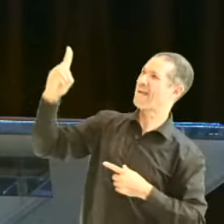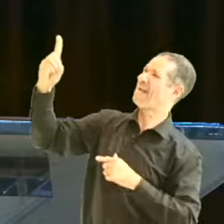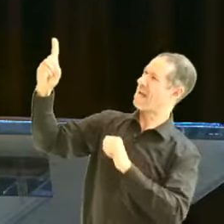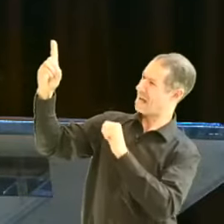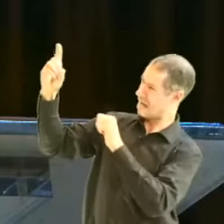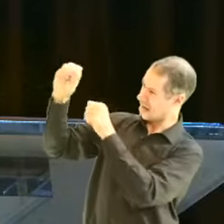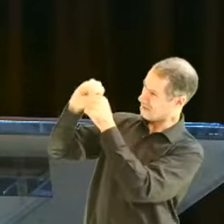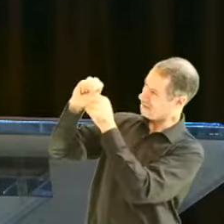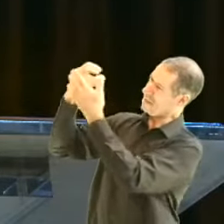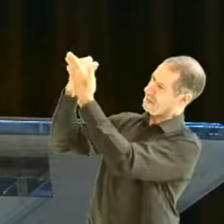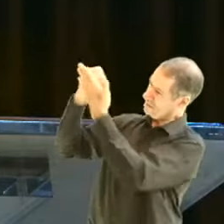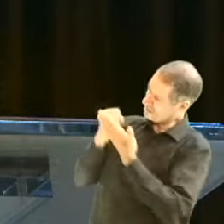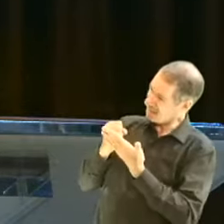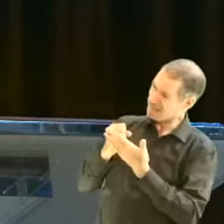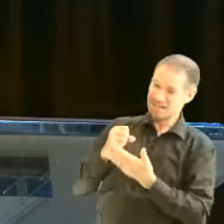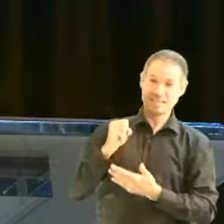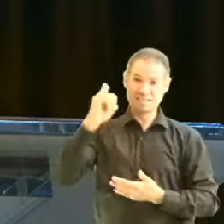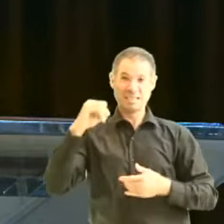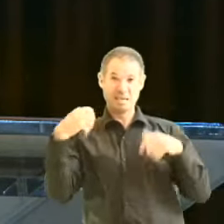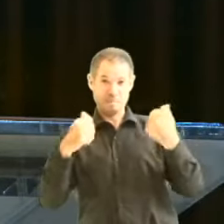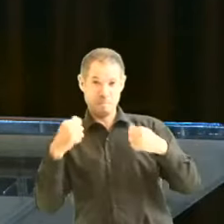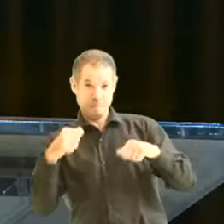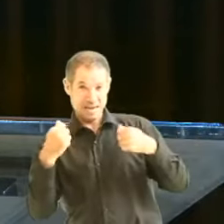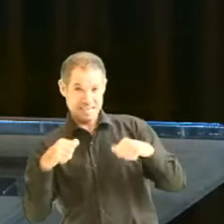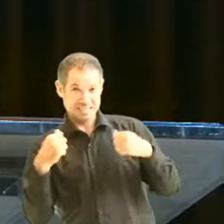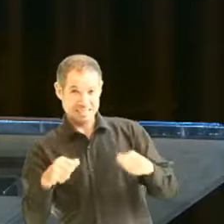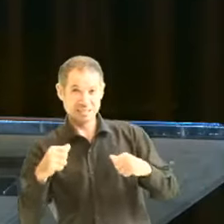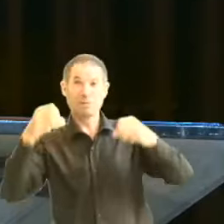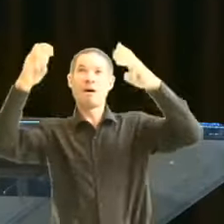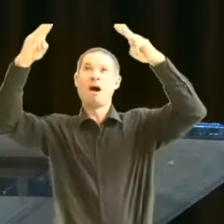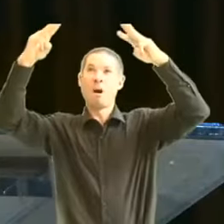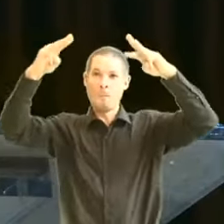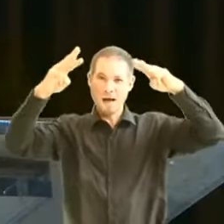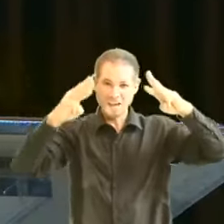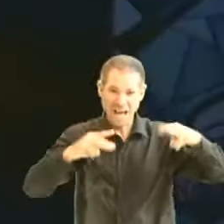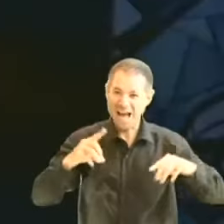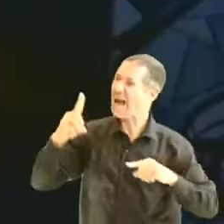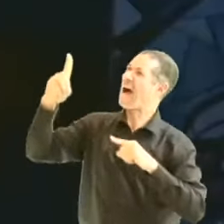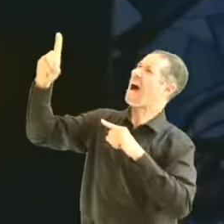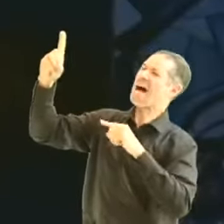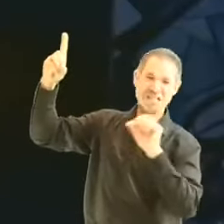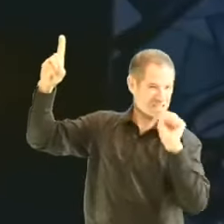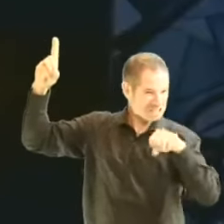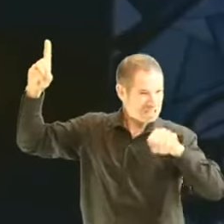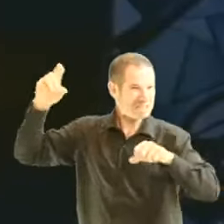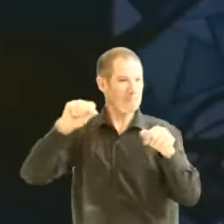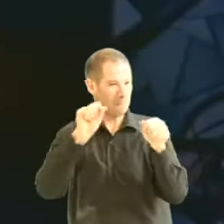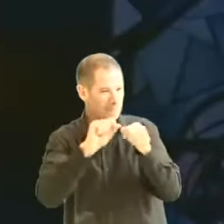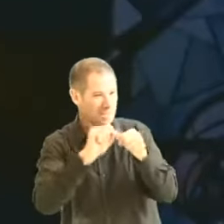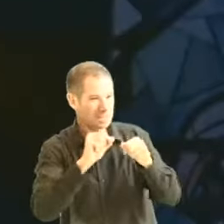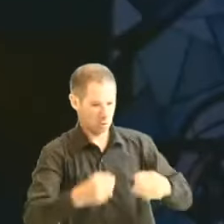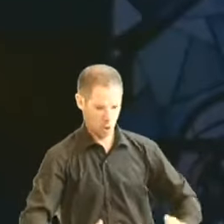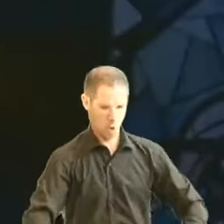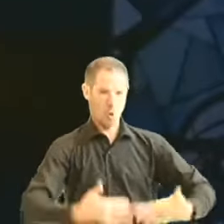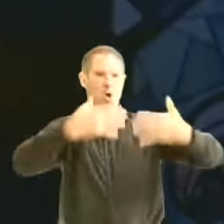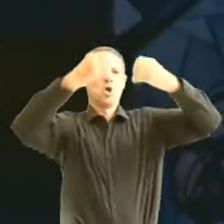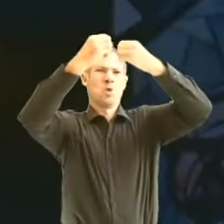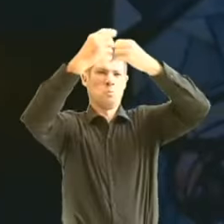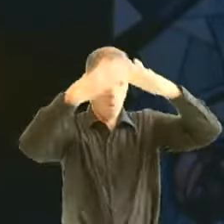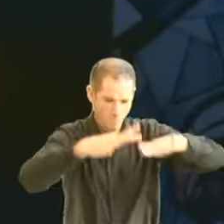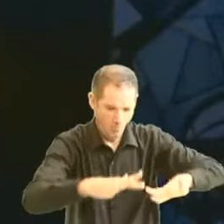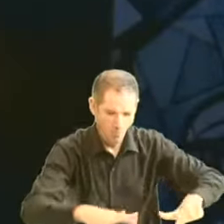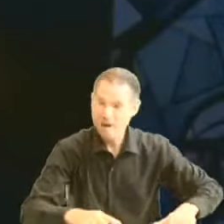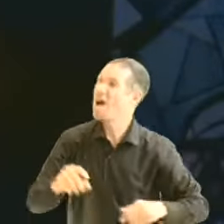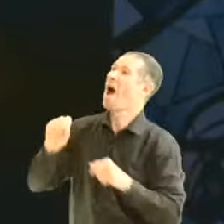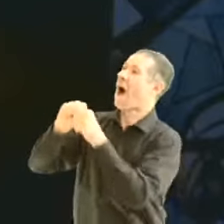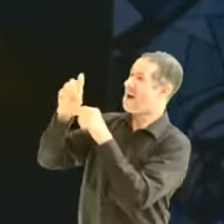nosso favor. Se for preciso derramar o maná, Ele vai derramar. Se for preciso fazer as muralhas ruírem, Ele